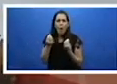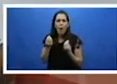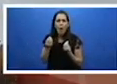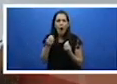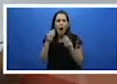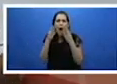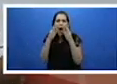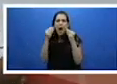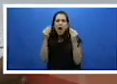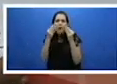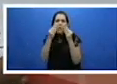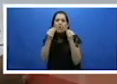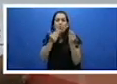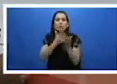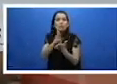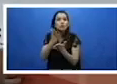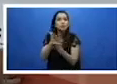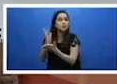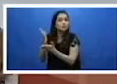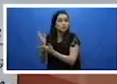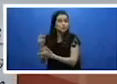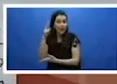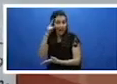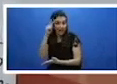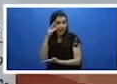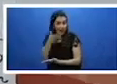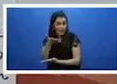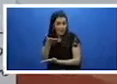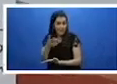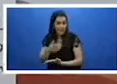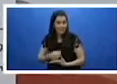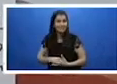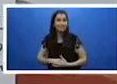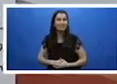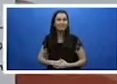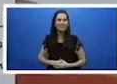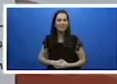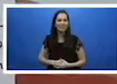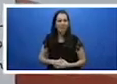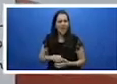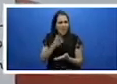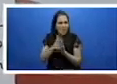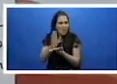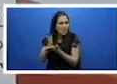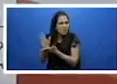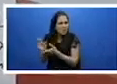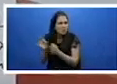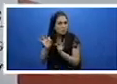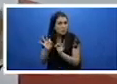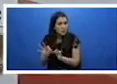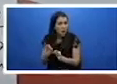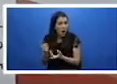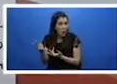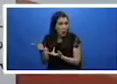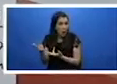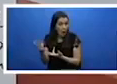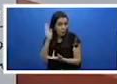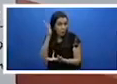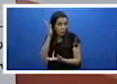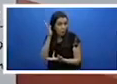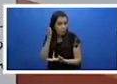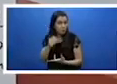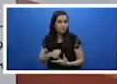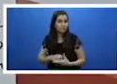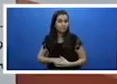divisão? Ah, se lembram, né? Será que ela repartiu igual o burro? Vamos ver na